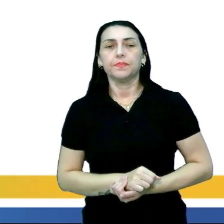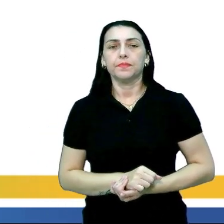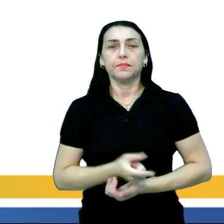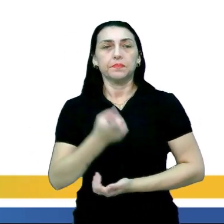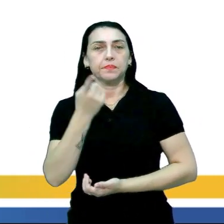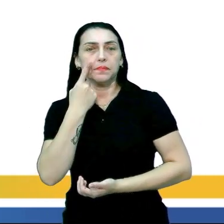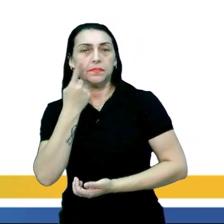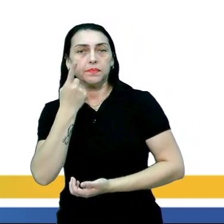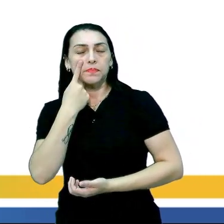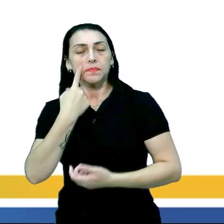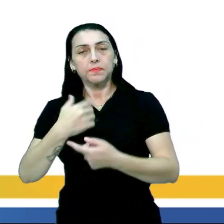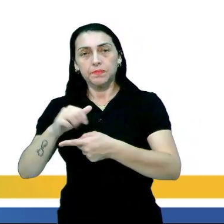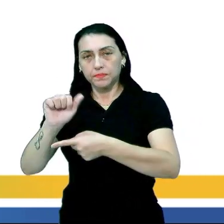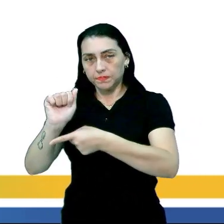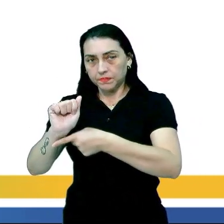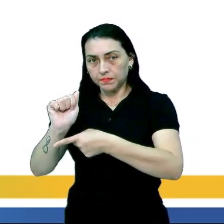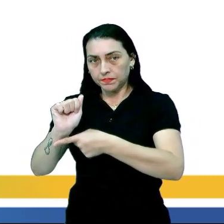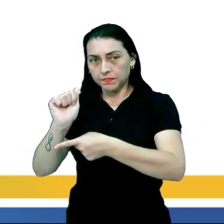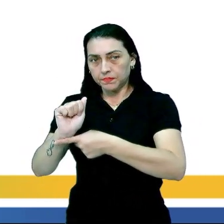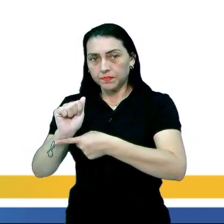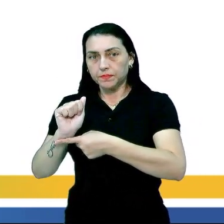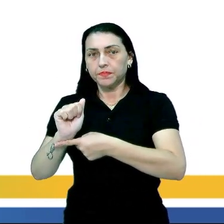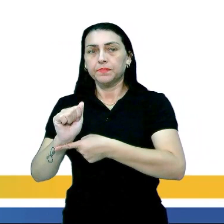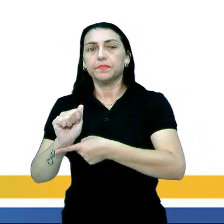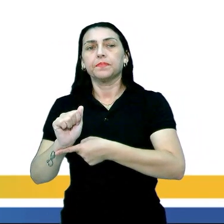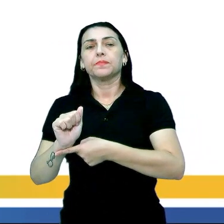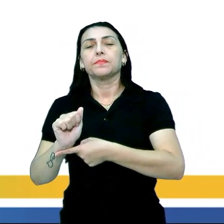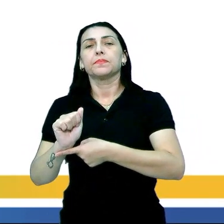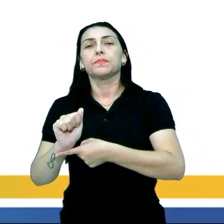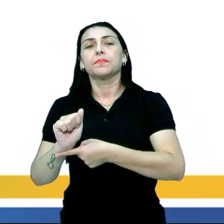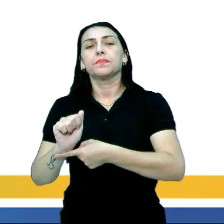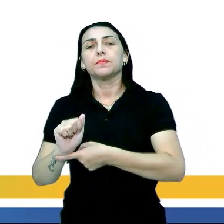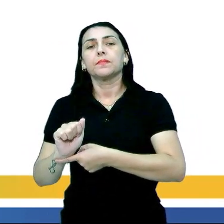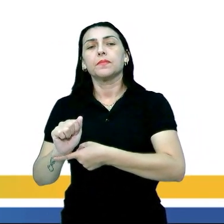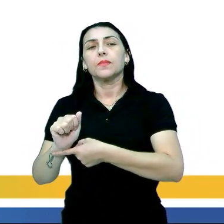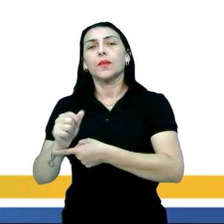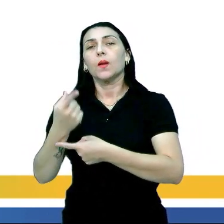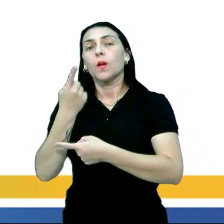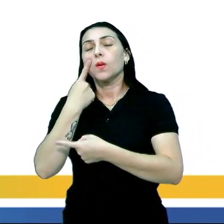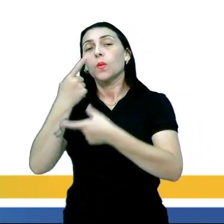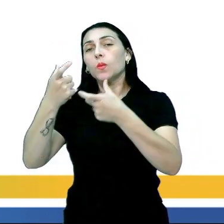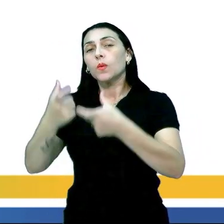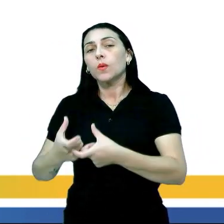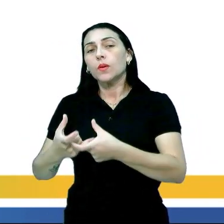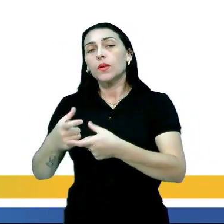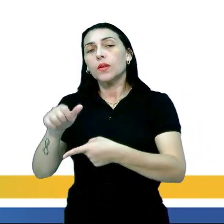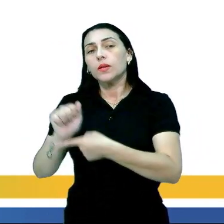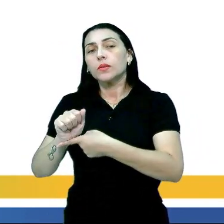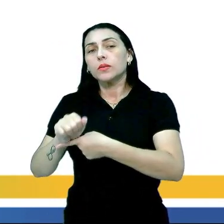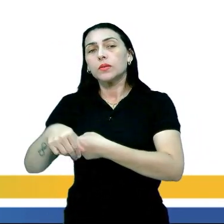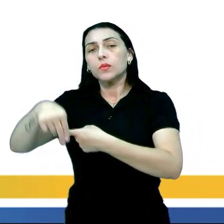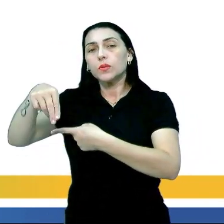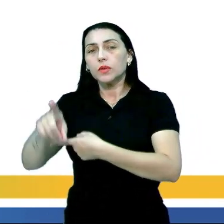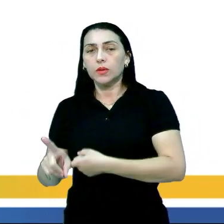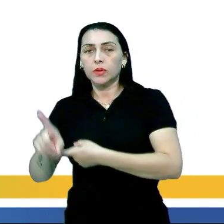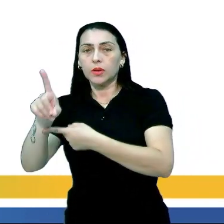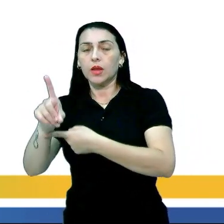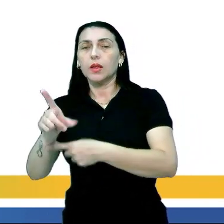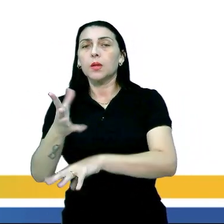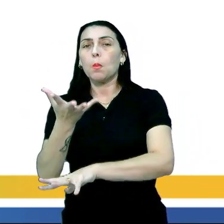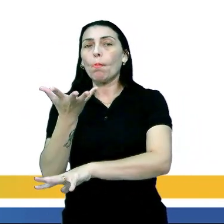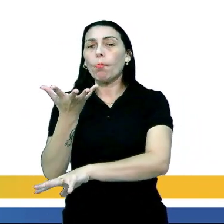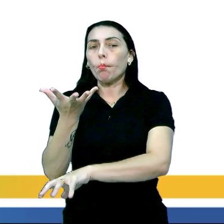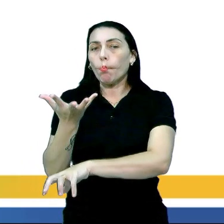vamos assinar a alternativa correta. Bom, olha só. A letra A diz o seguinte: o